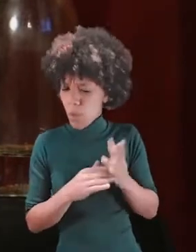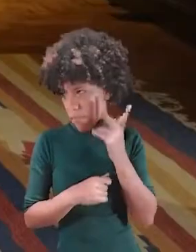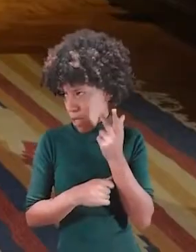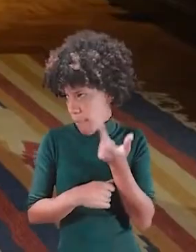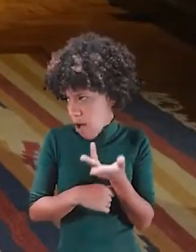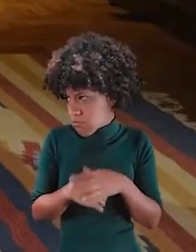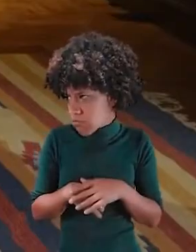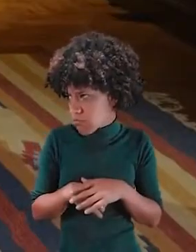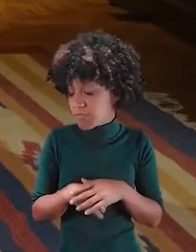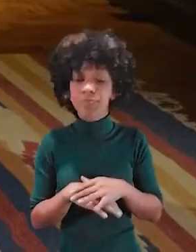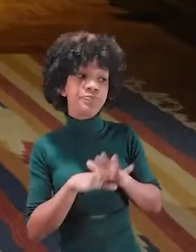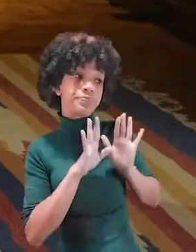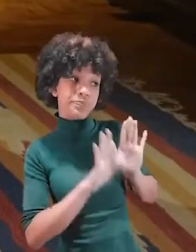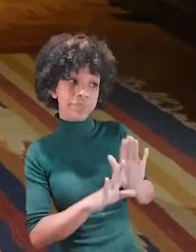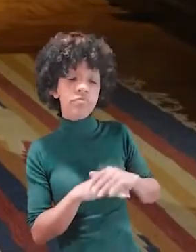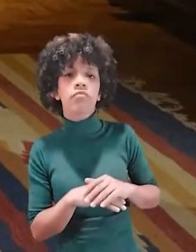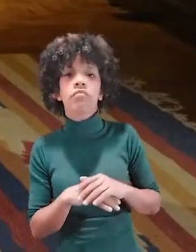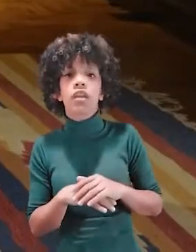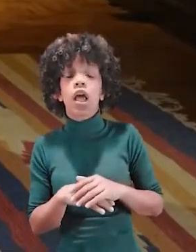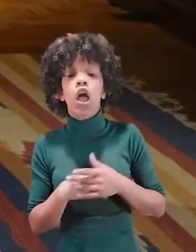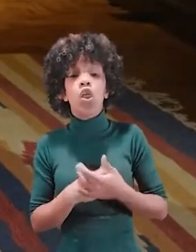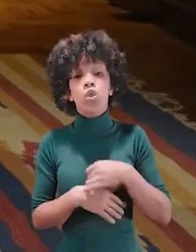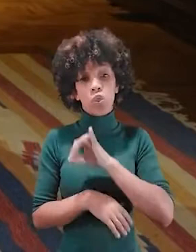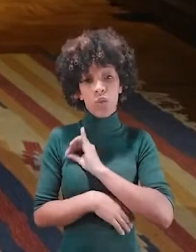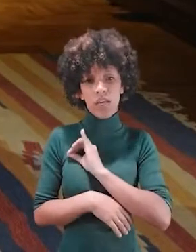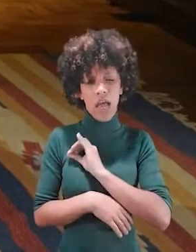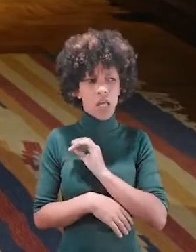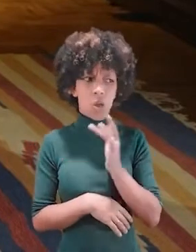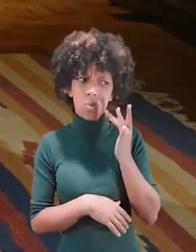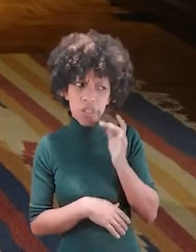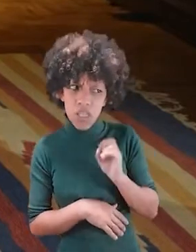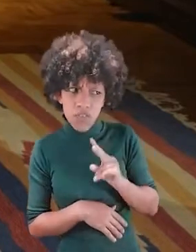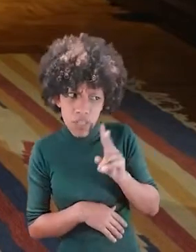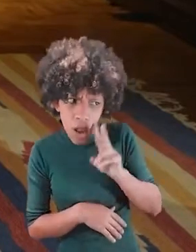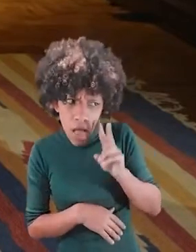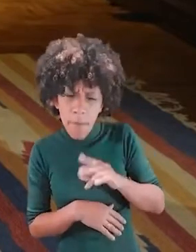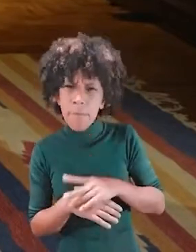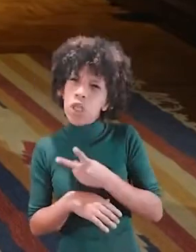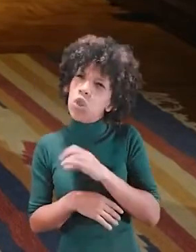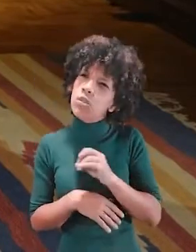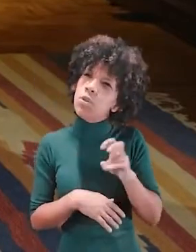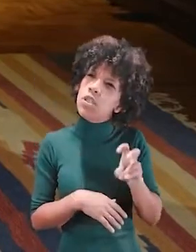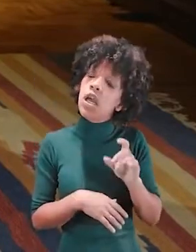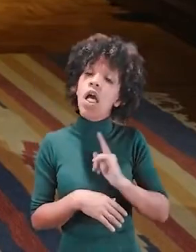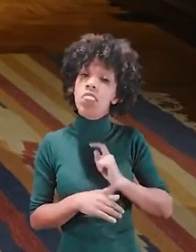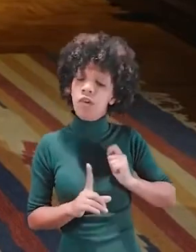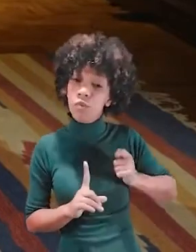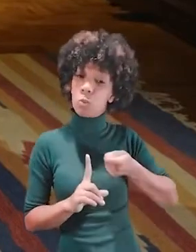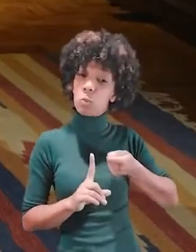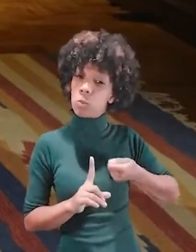comum? Então, depois do Iraque, não sei se vocês lembram, 2005, eu acho, não lembro o ano exato, teve uma